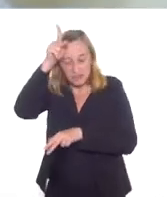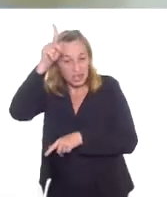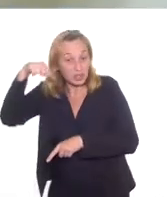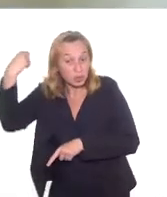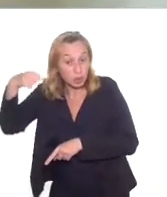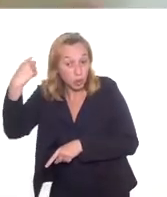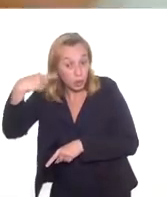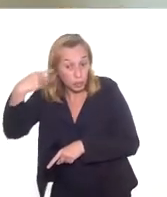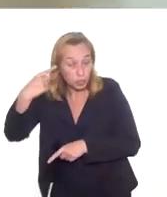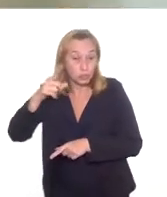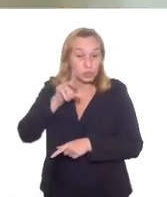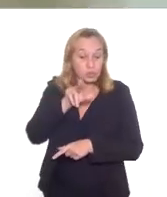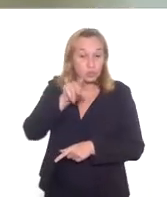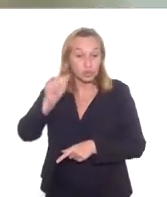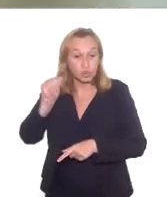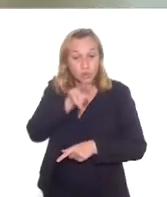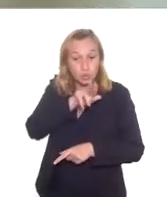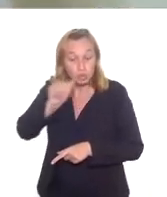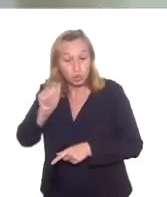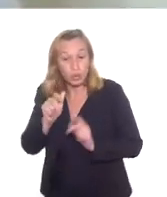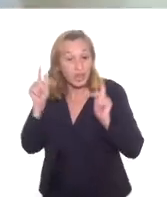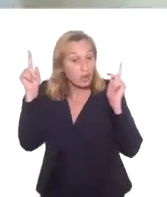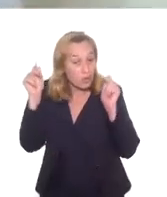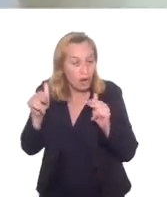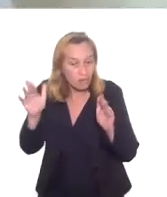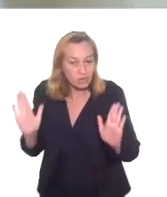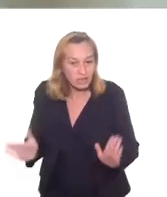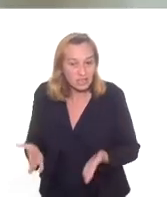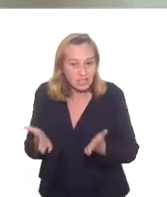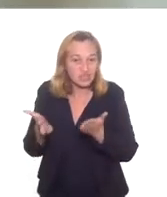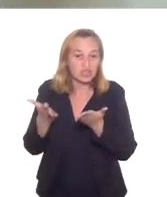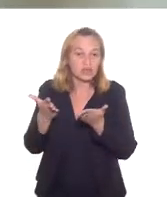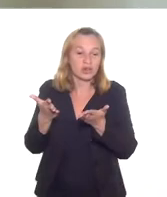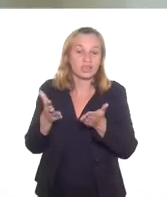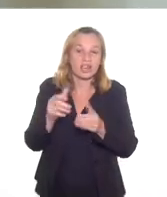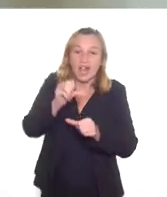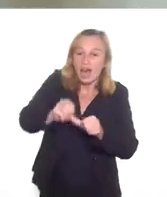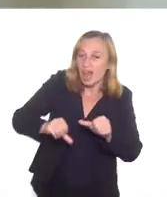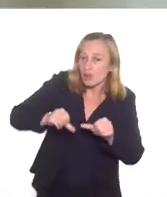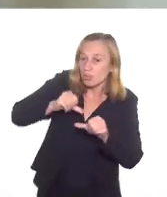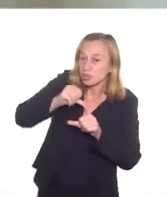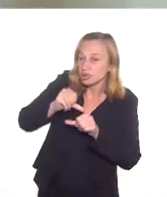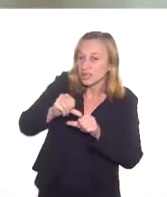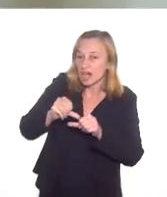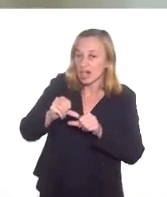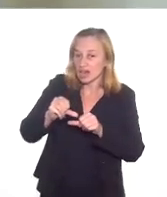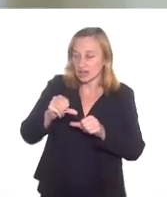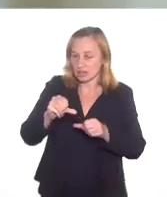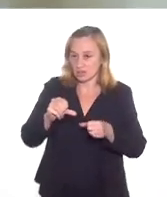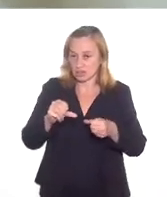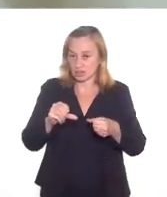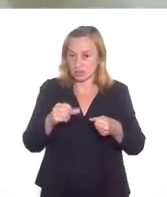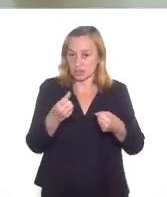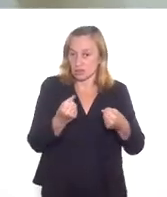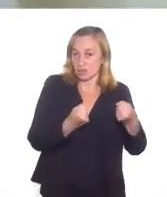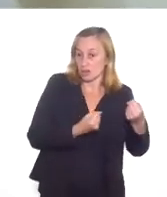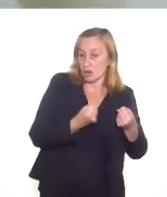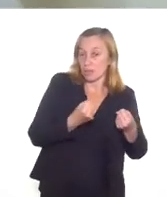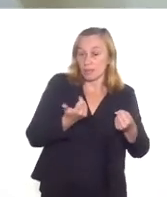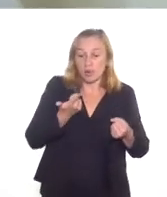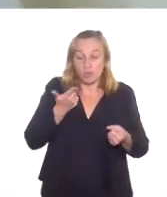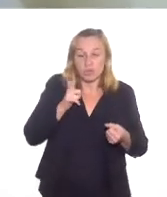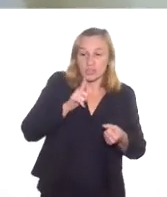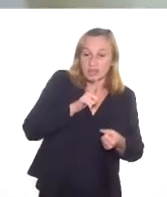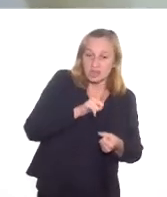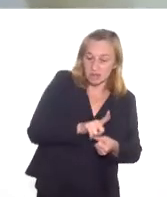aloprado é o mesmo que está agora incentivando a multar os automóveis para ganhar